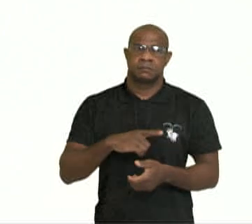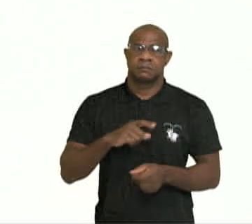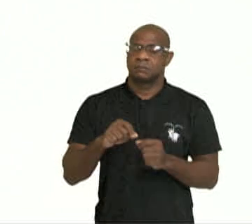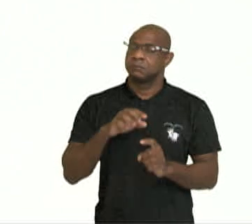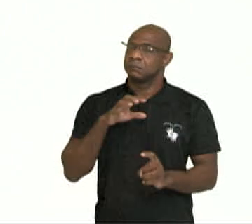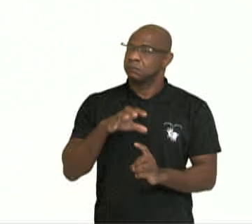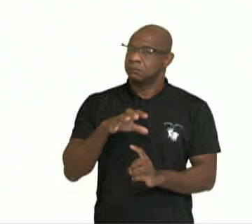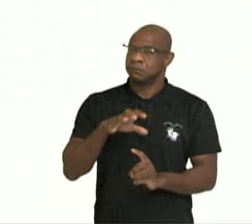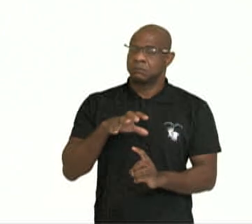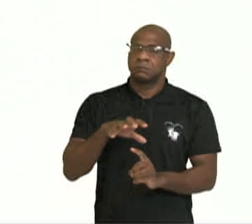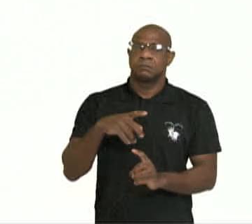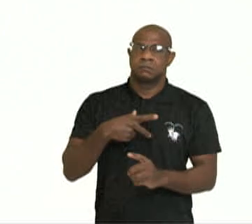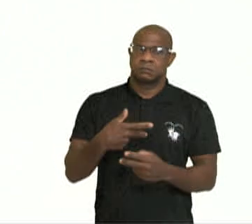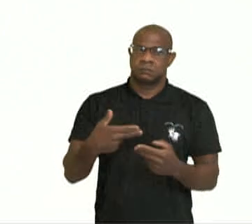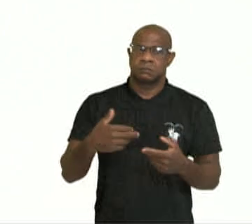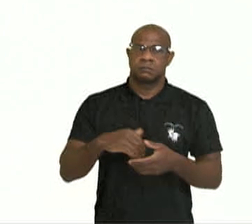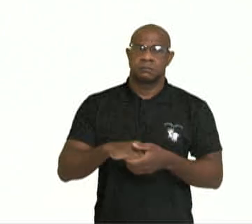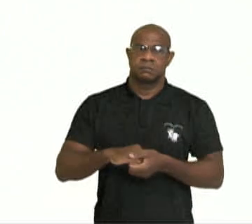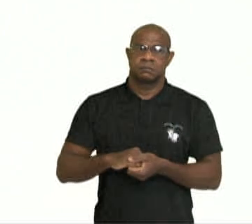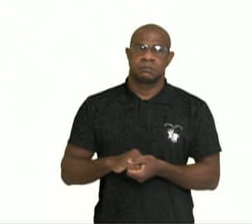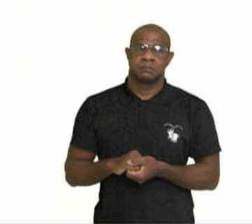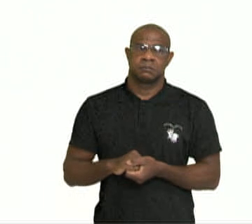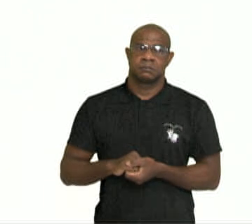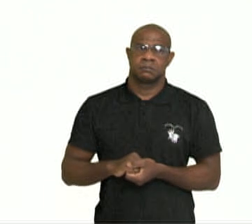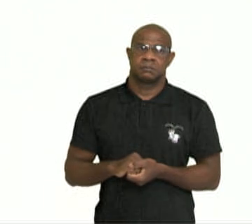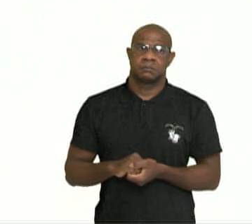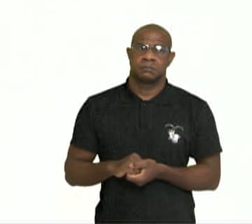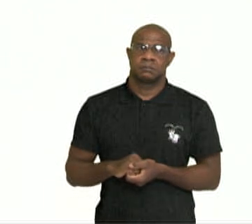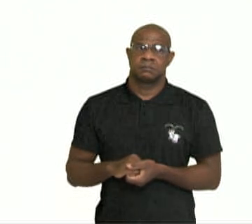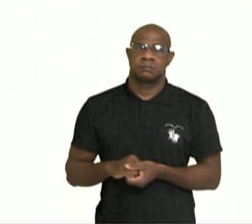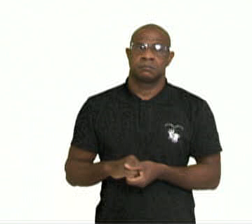influenciam justamente esse, né, por conta desse impacto.